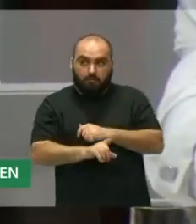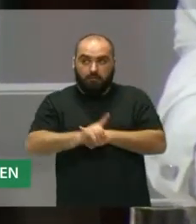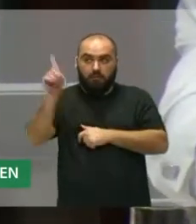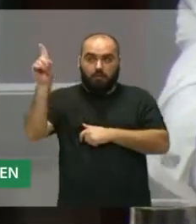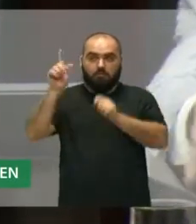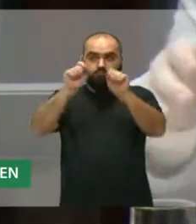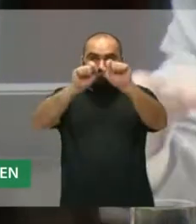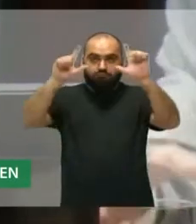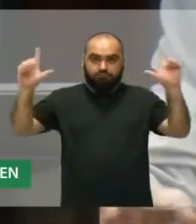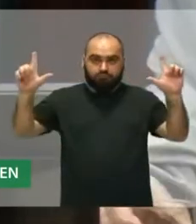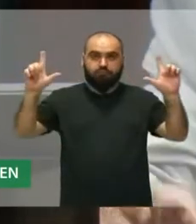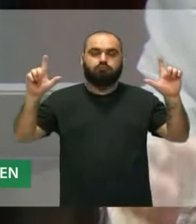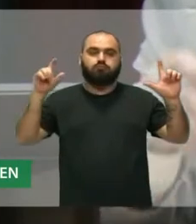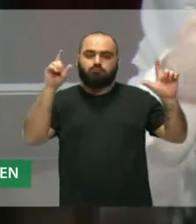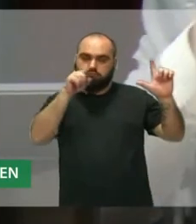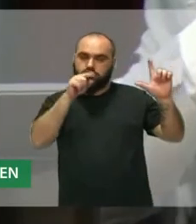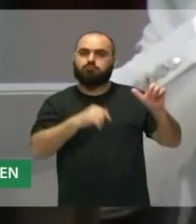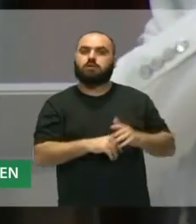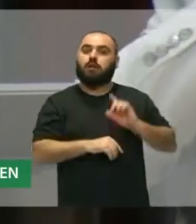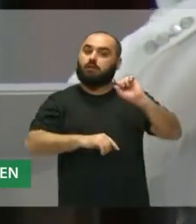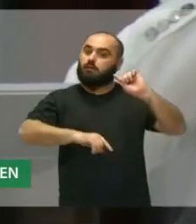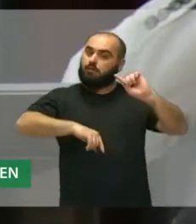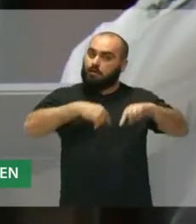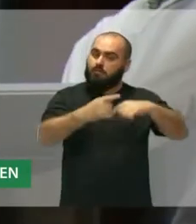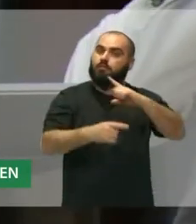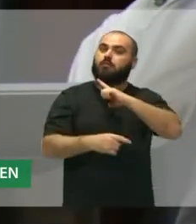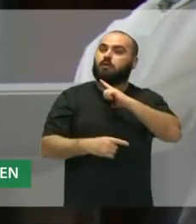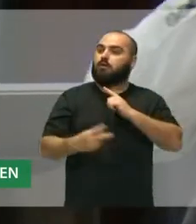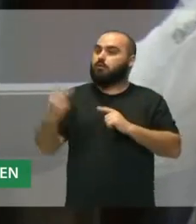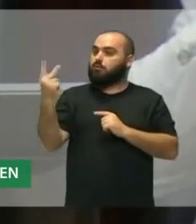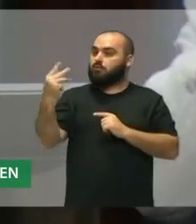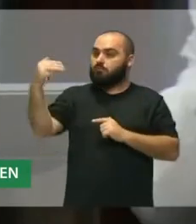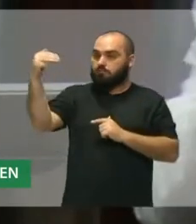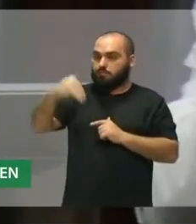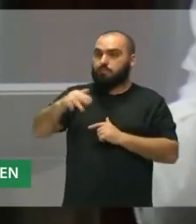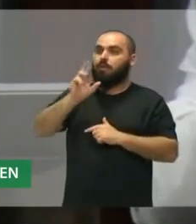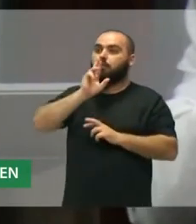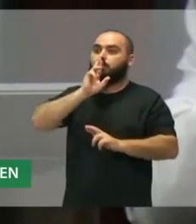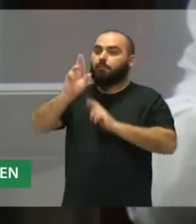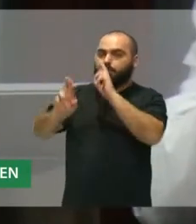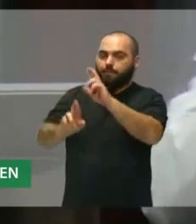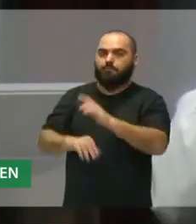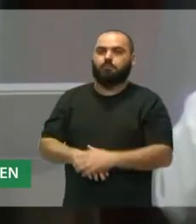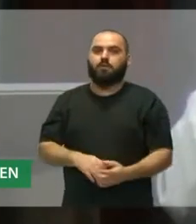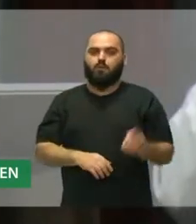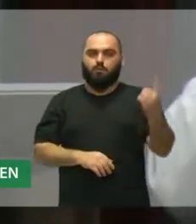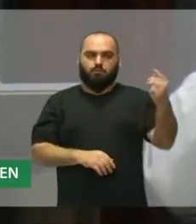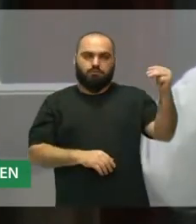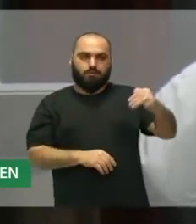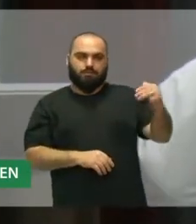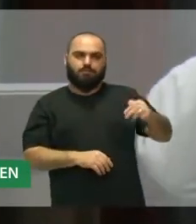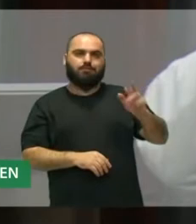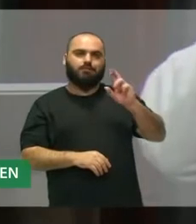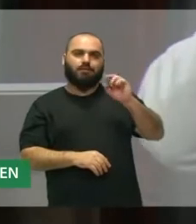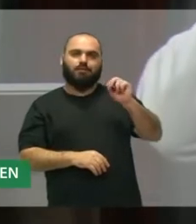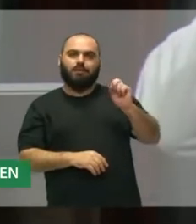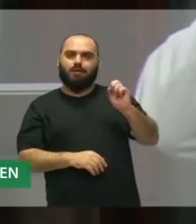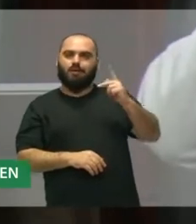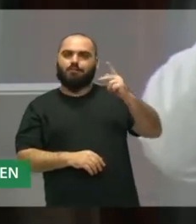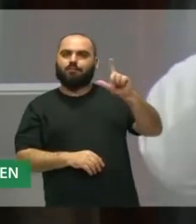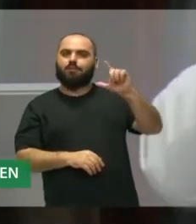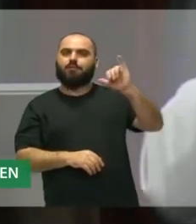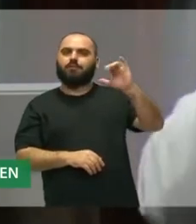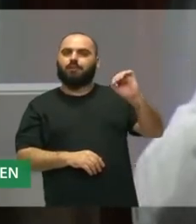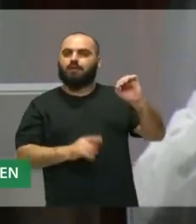está fixado ali. E depois tem 2 minutos também para a resposta, 1 minuto para a réplica e 1 minuto para a tréplica,